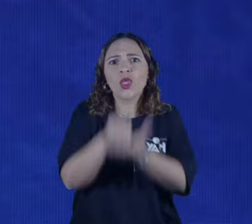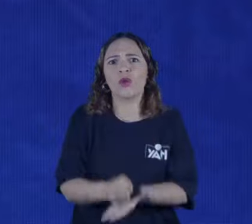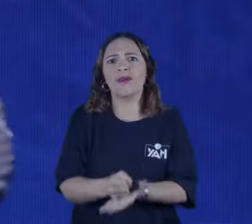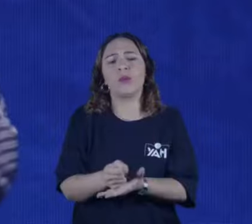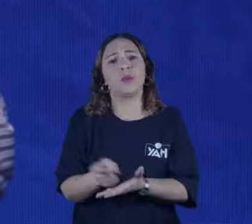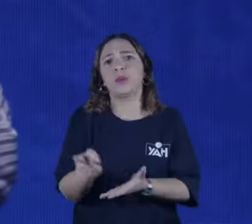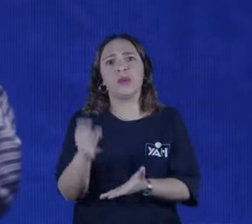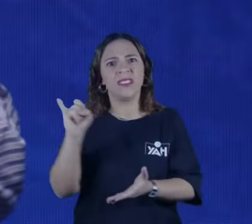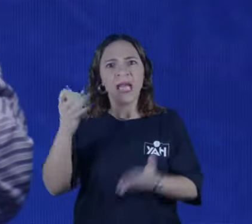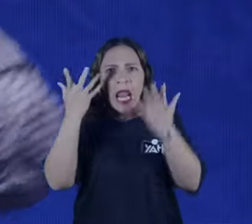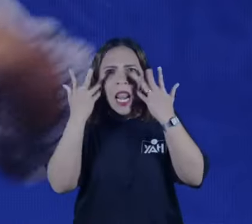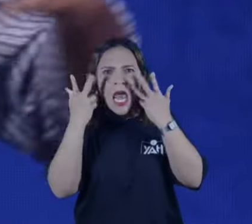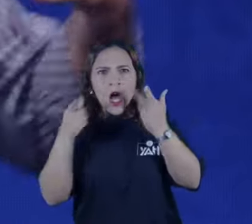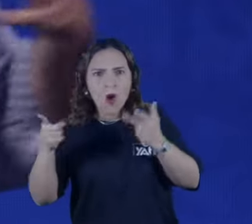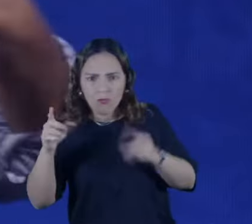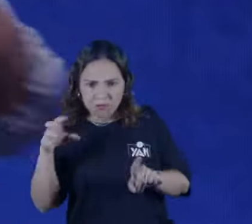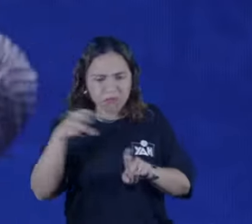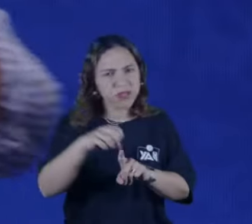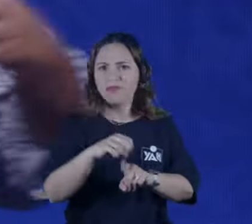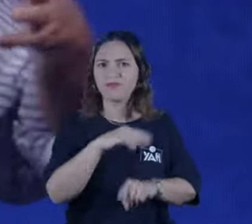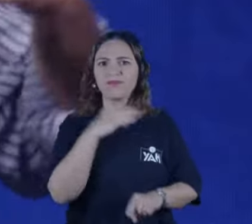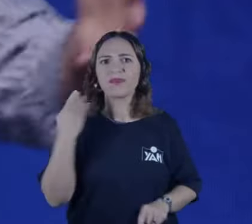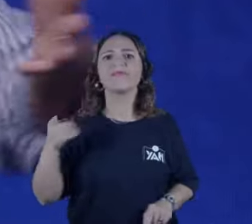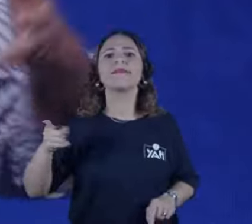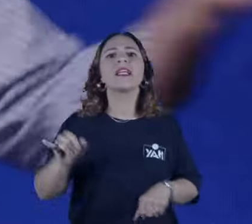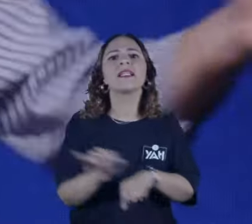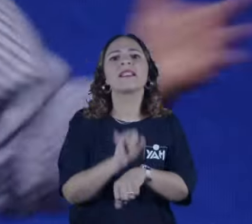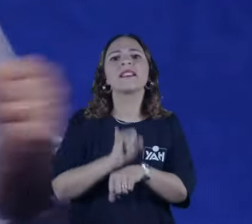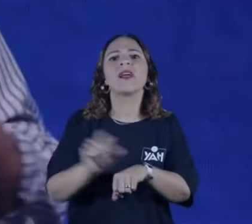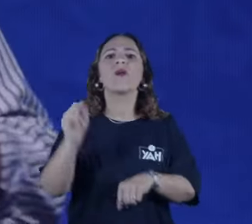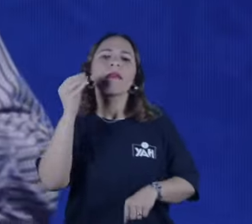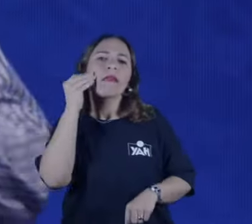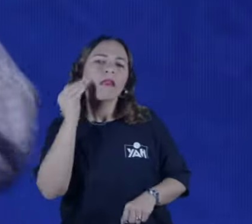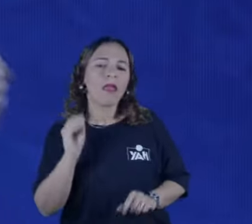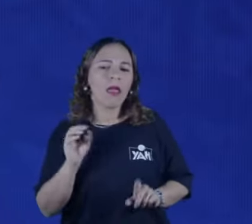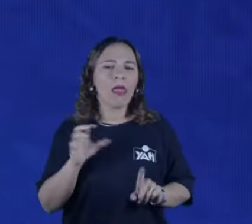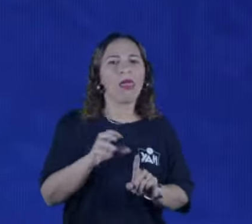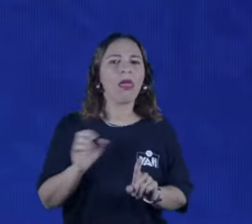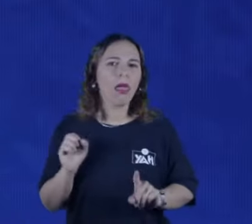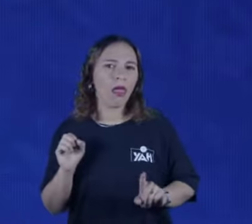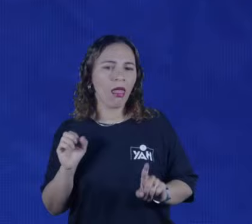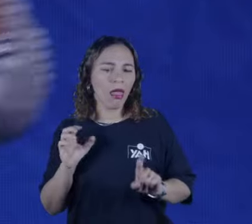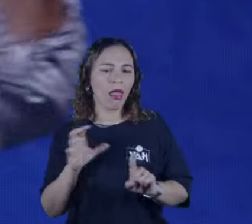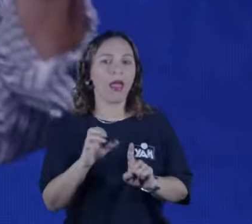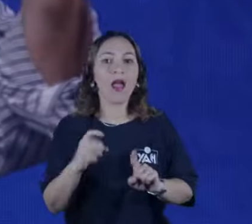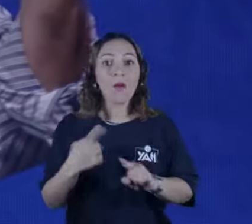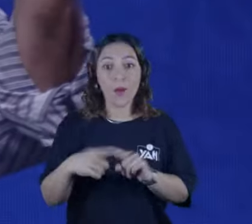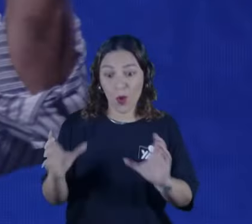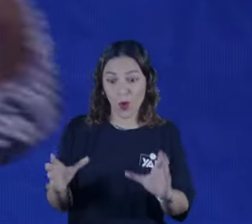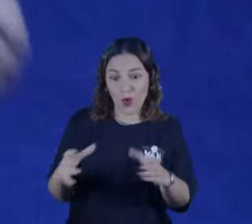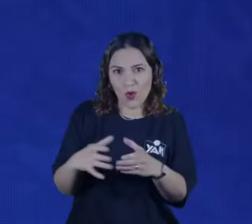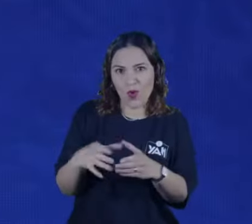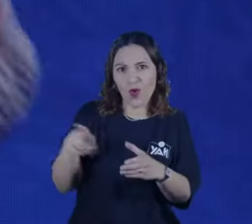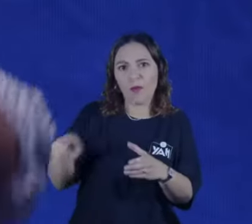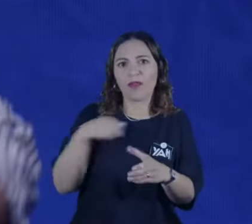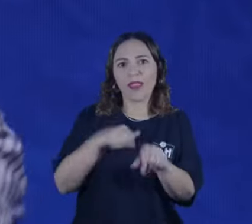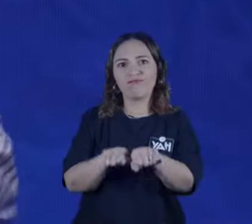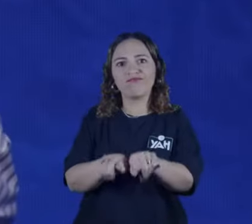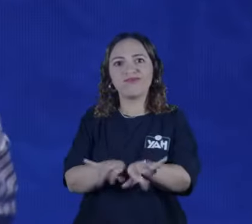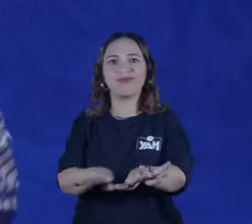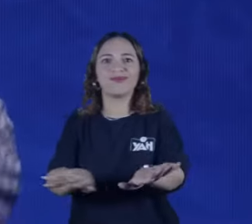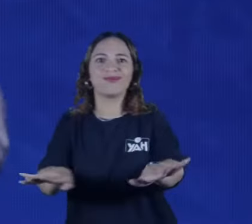Então ele tem uma estratégia. Eles dão algumas falsas investidas, porque o grupo